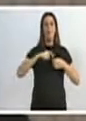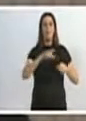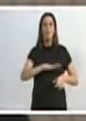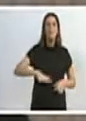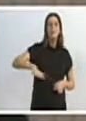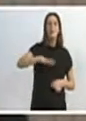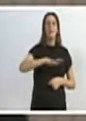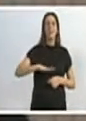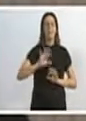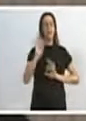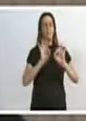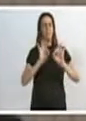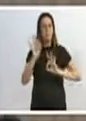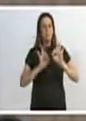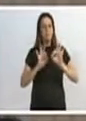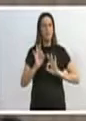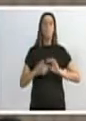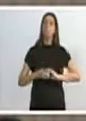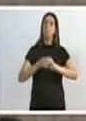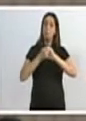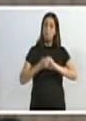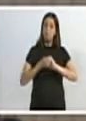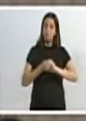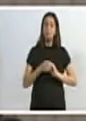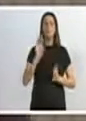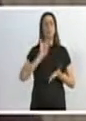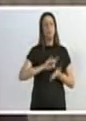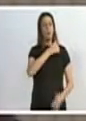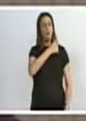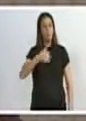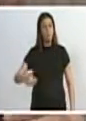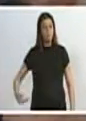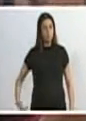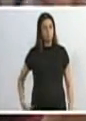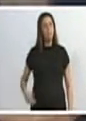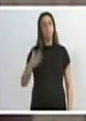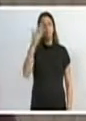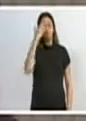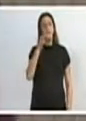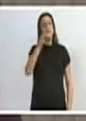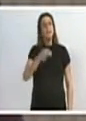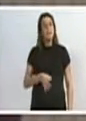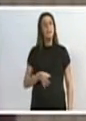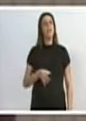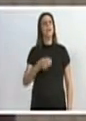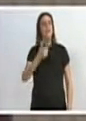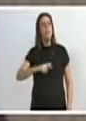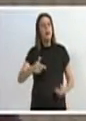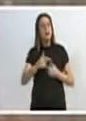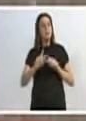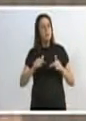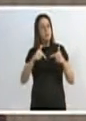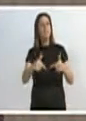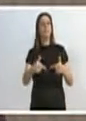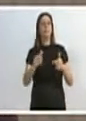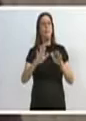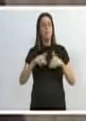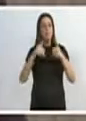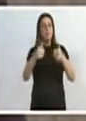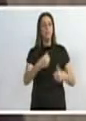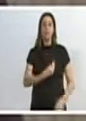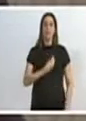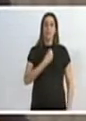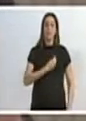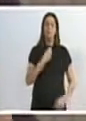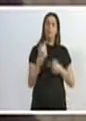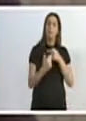importante, saliento aqui na tarde de hoje. Parabenizo Vossa Excelência o governo por isso. Tenho certeza que é mais um passo em busca da cidadania e da melhoria da condição de vida e da